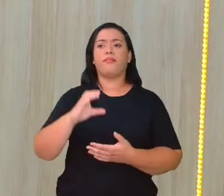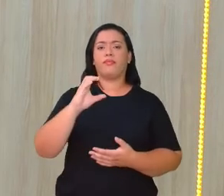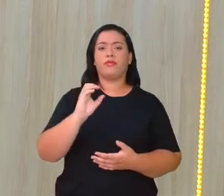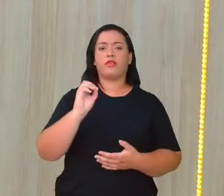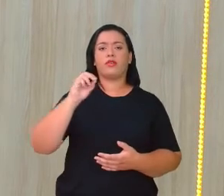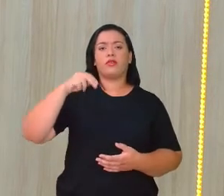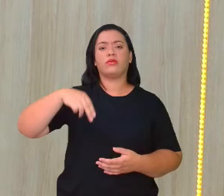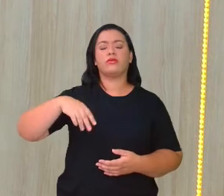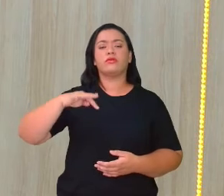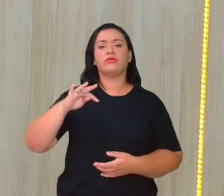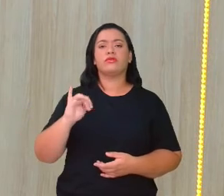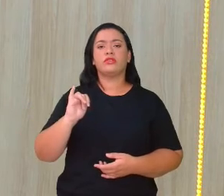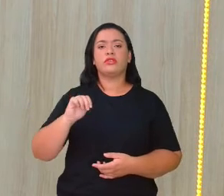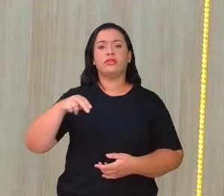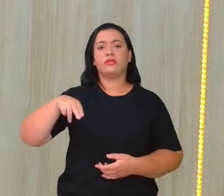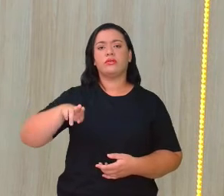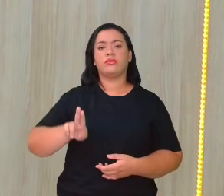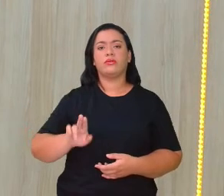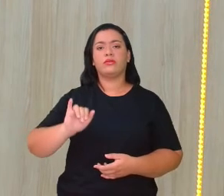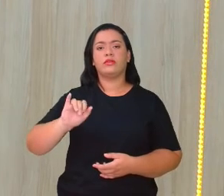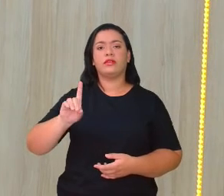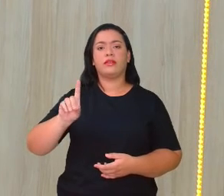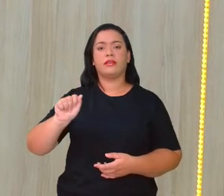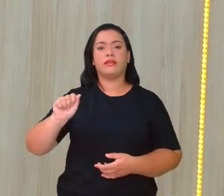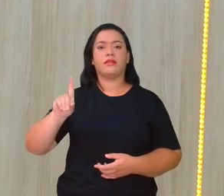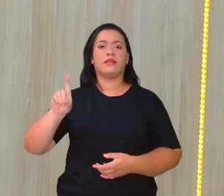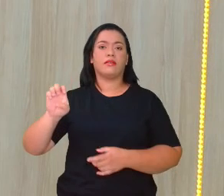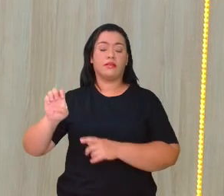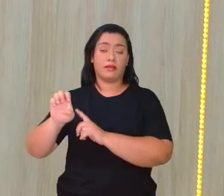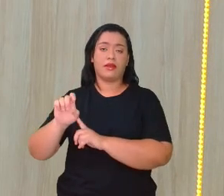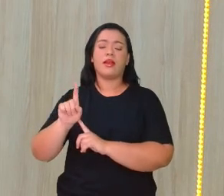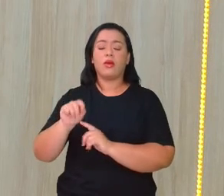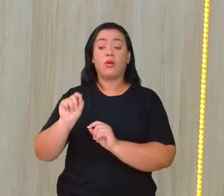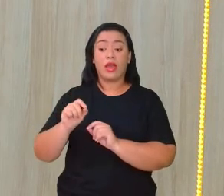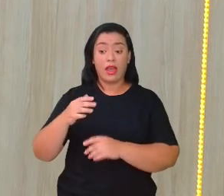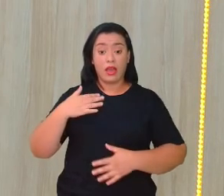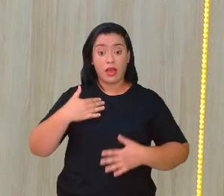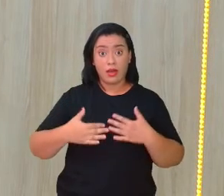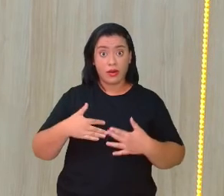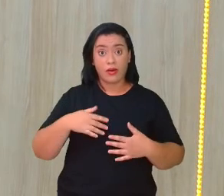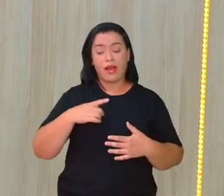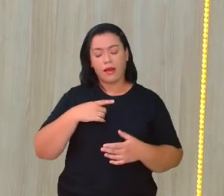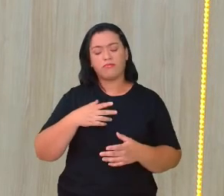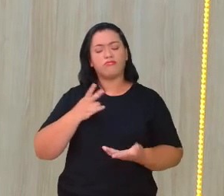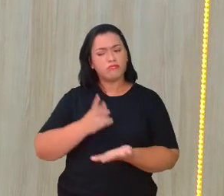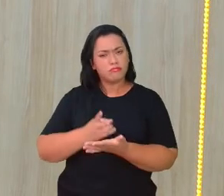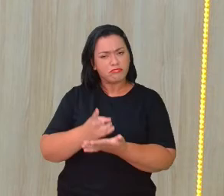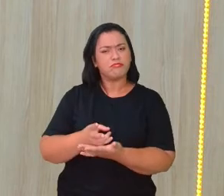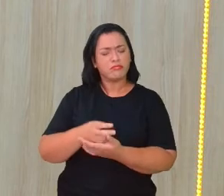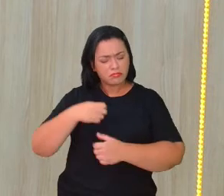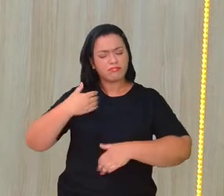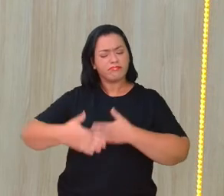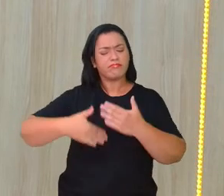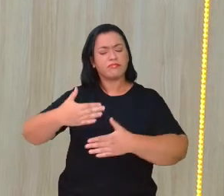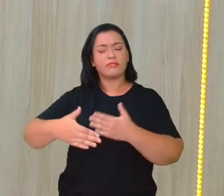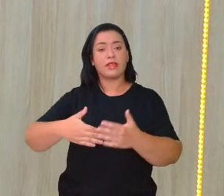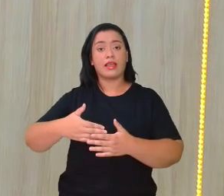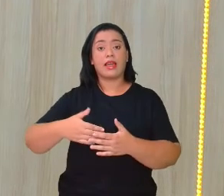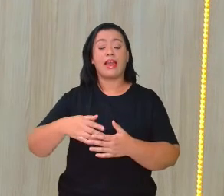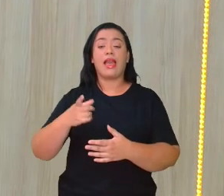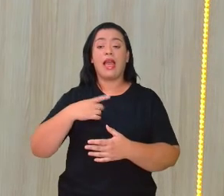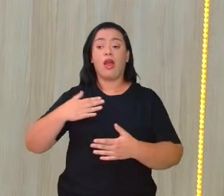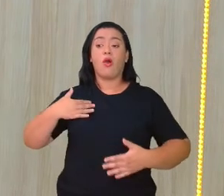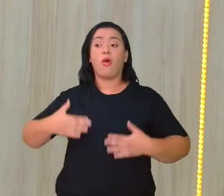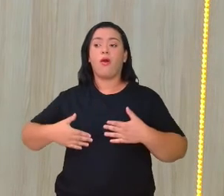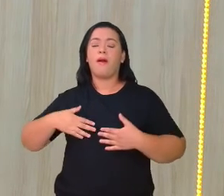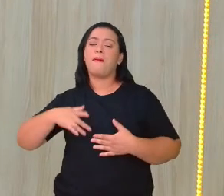gente consegue aí fazer com que o nosso corpo tenha mais ganhos, né? Se a gente se a gente dá uma pausa